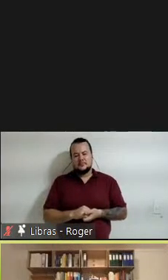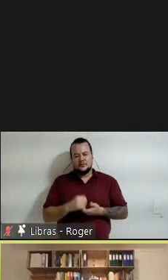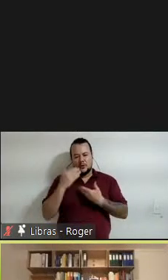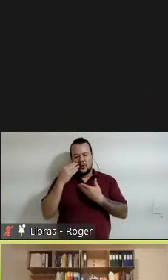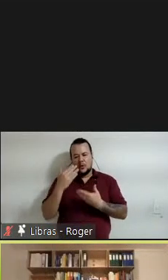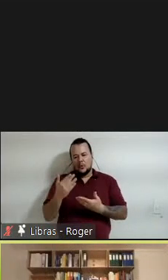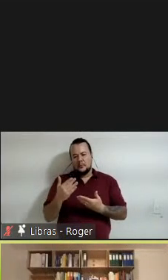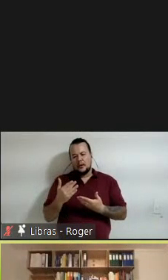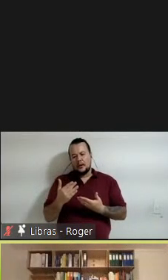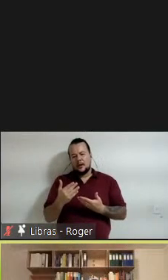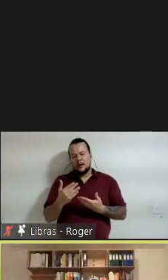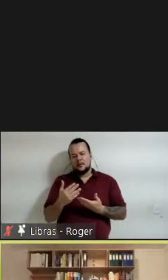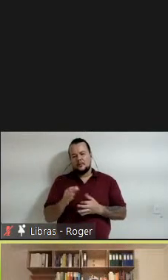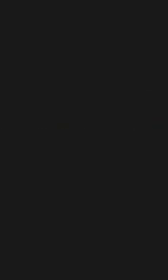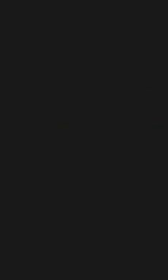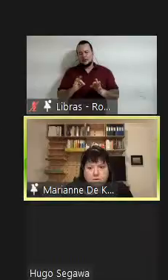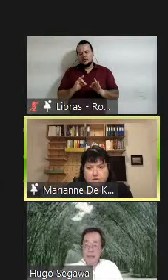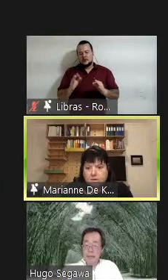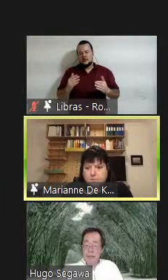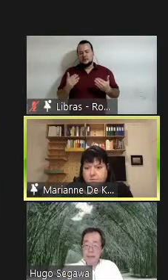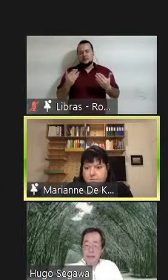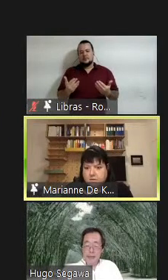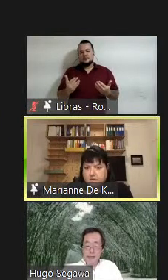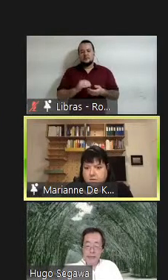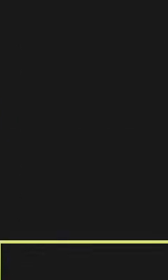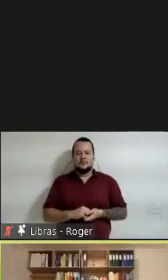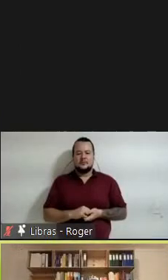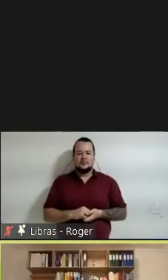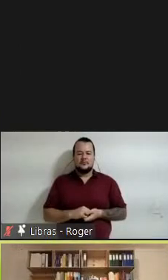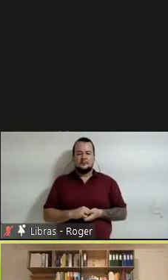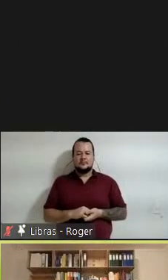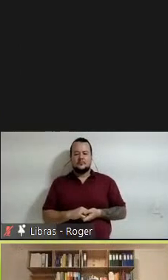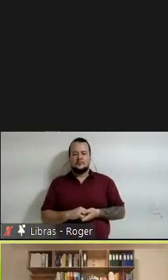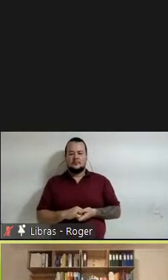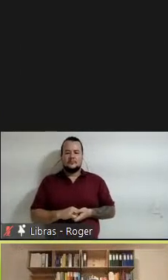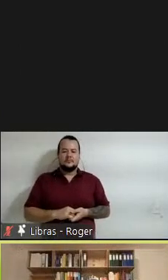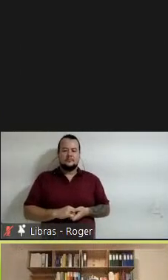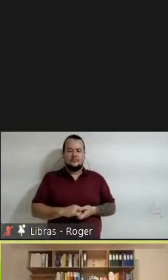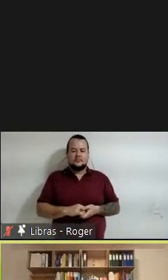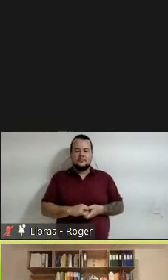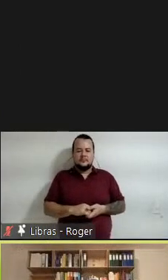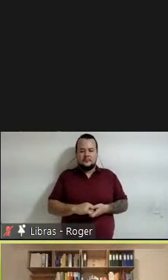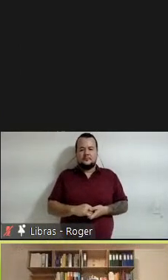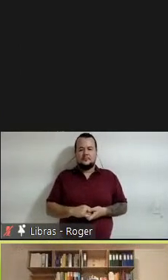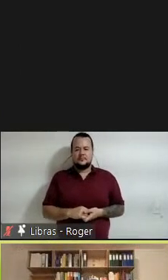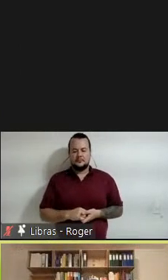introduction. I'm just going to get my presentation going.